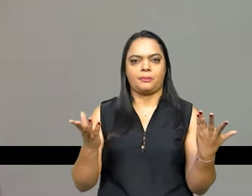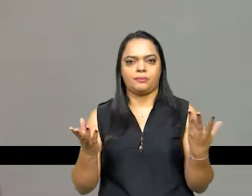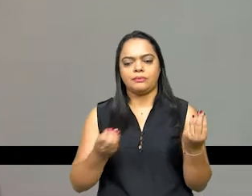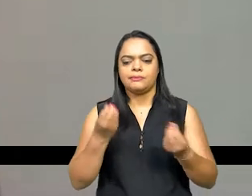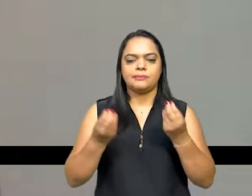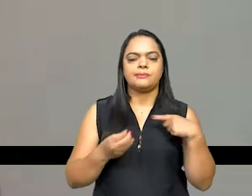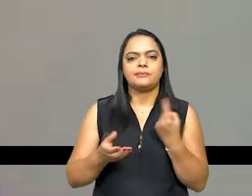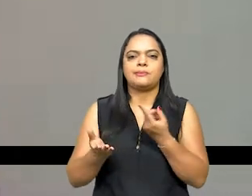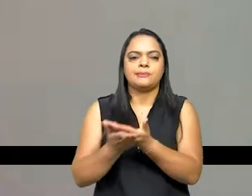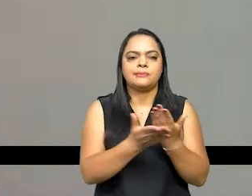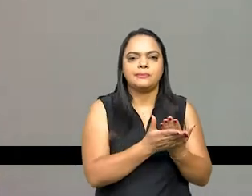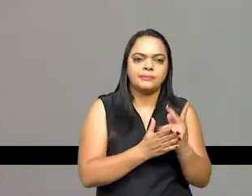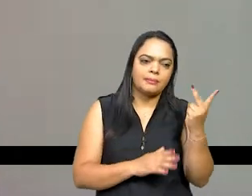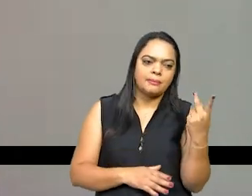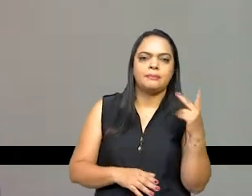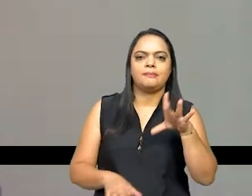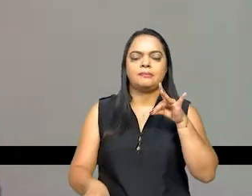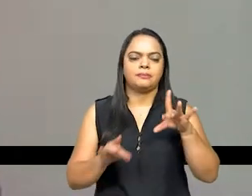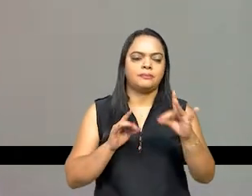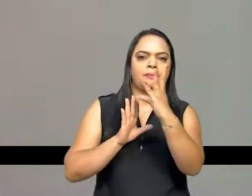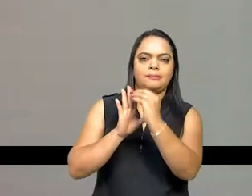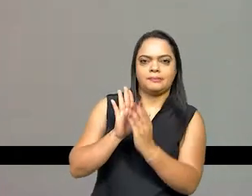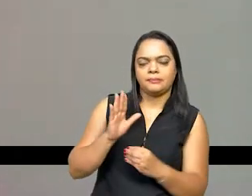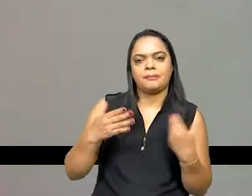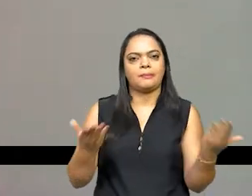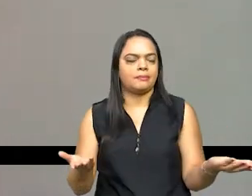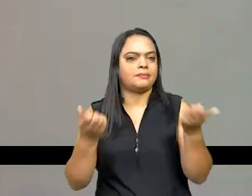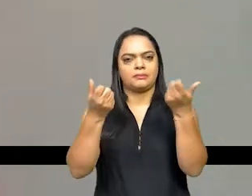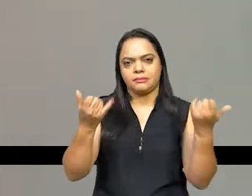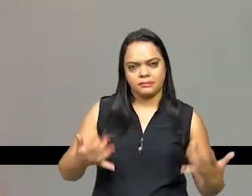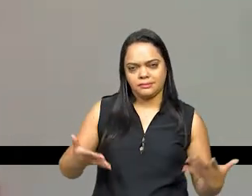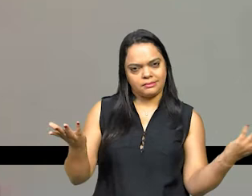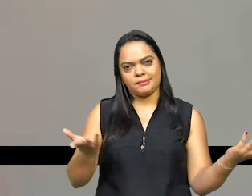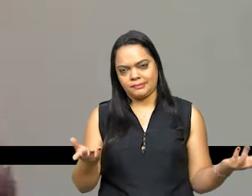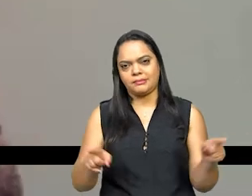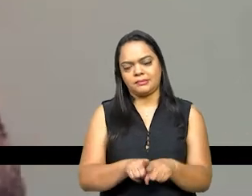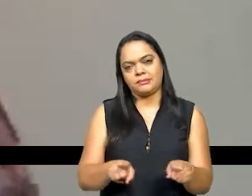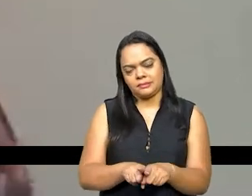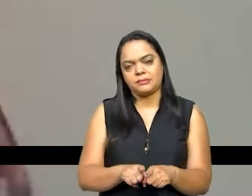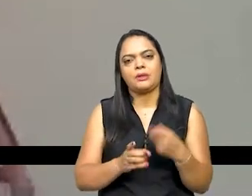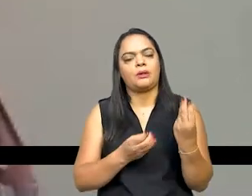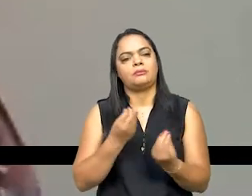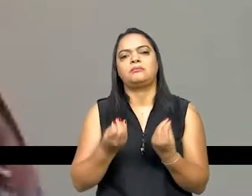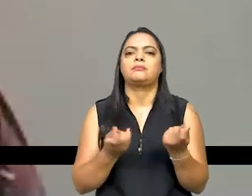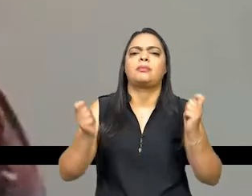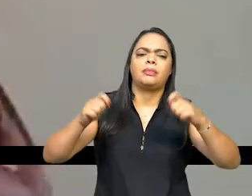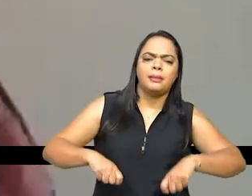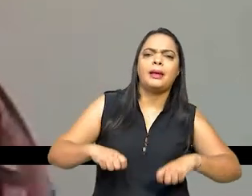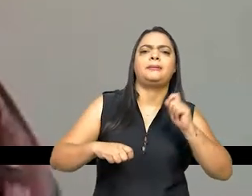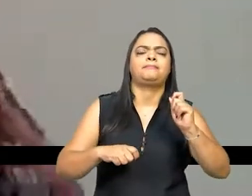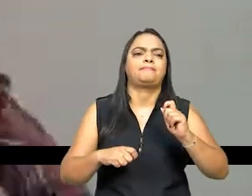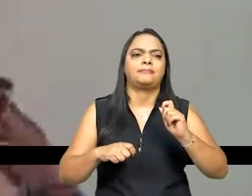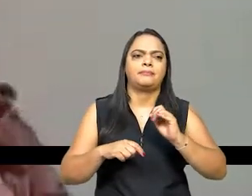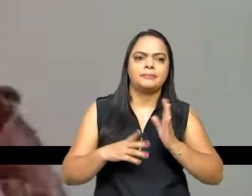maneira como a gente estuda história, seleciona conteúdos, né, abordagens, referenciais teóricos, como isso pode concorrer